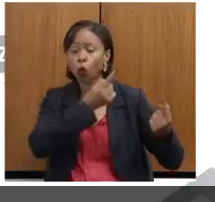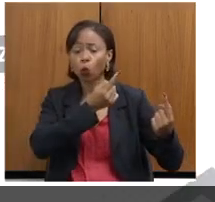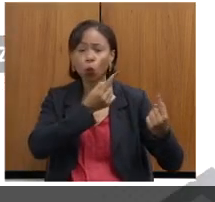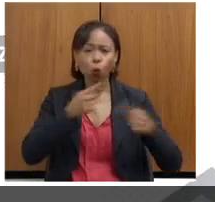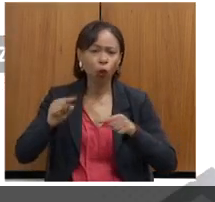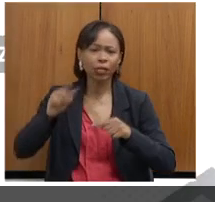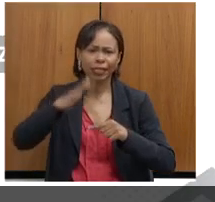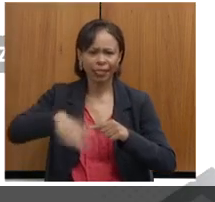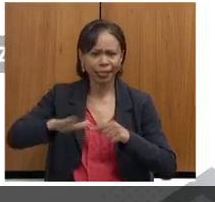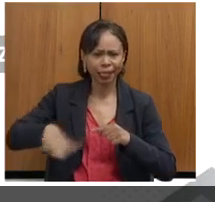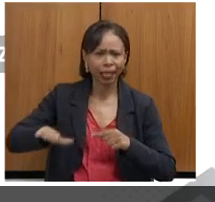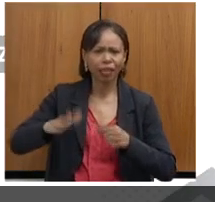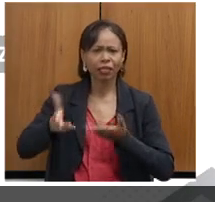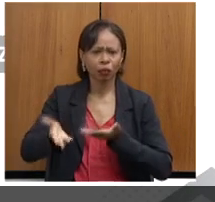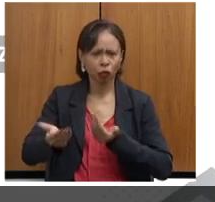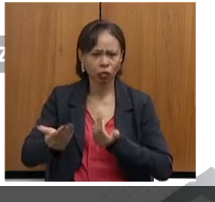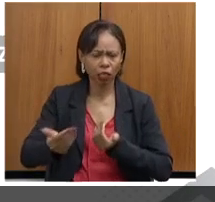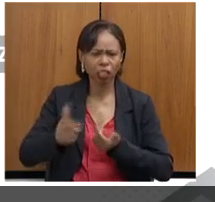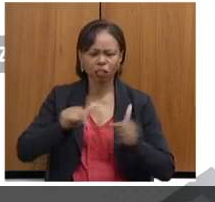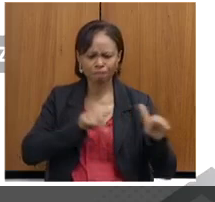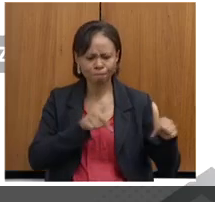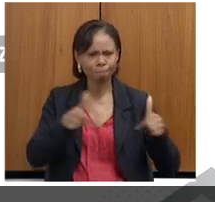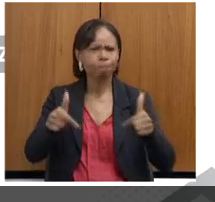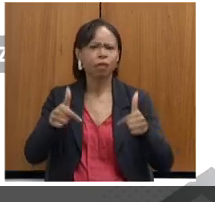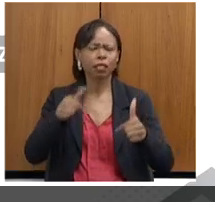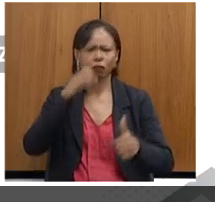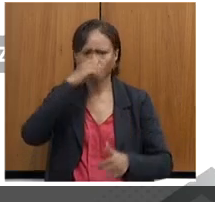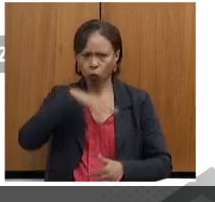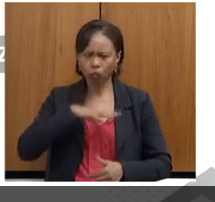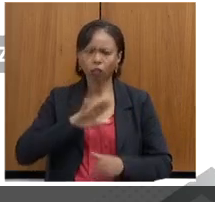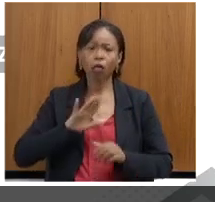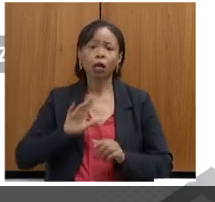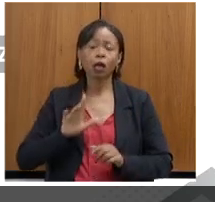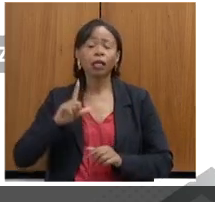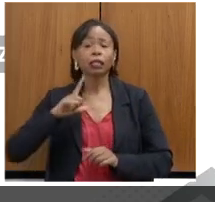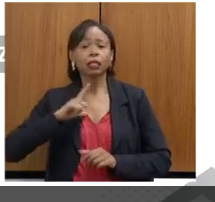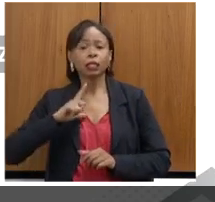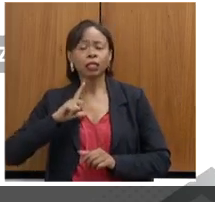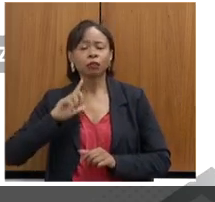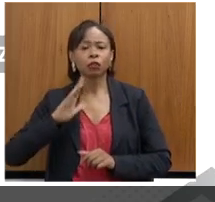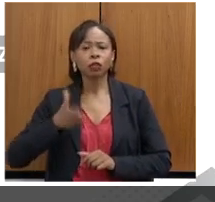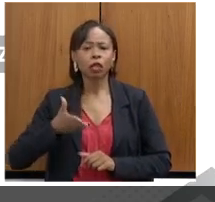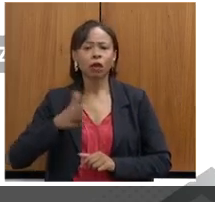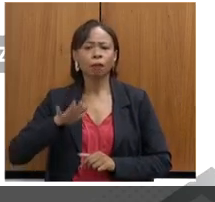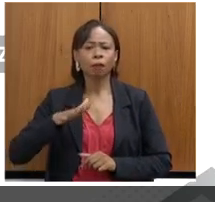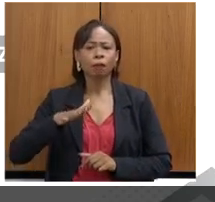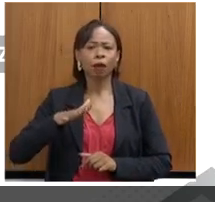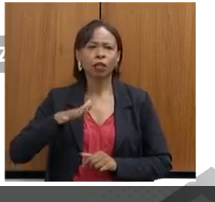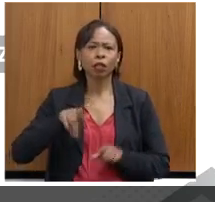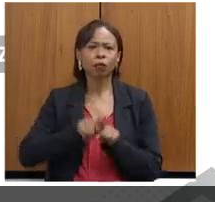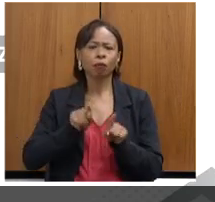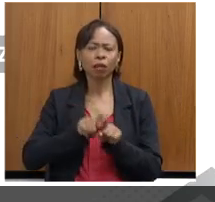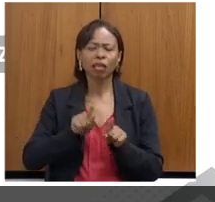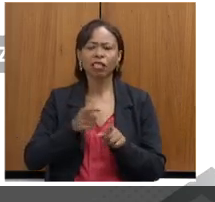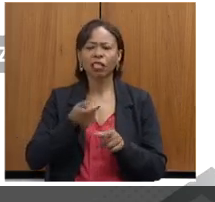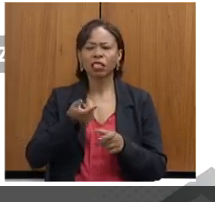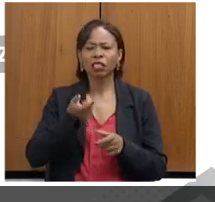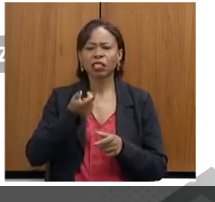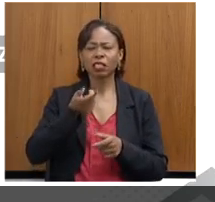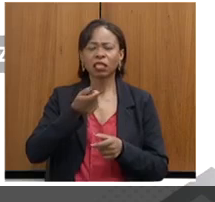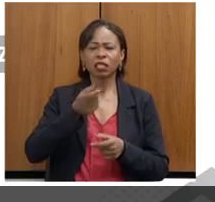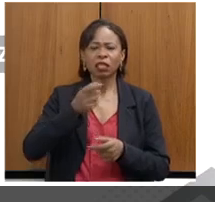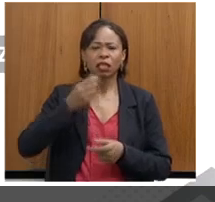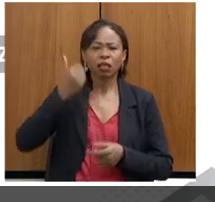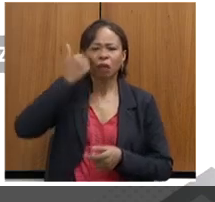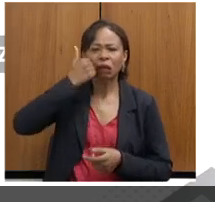e adolescentes nós tivemos Aí cabe o registro em torno da pornografia infantil